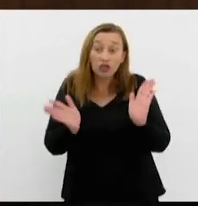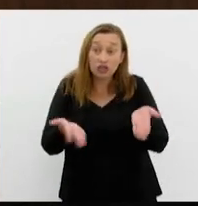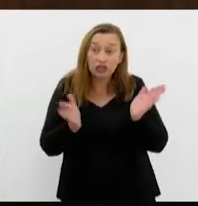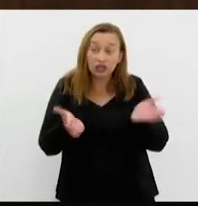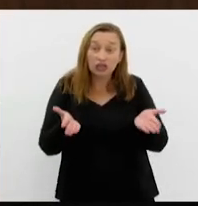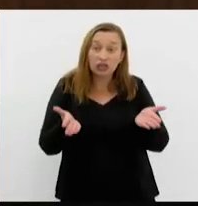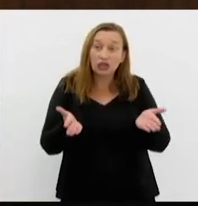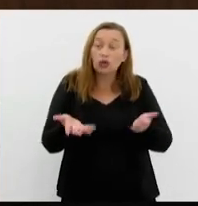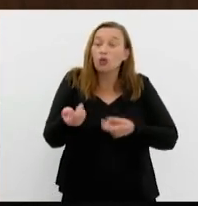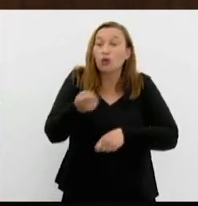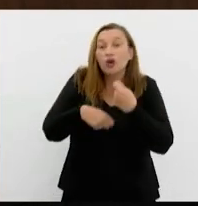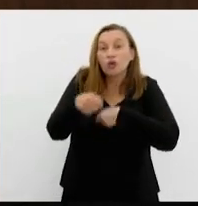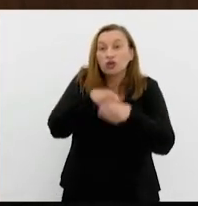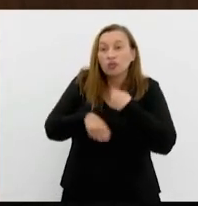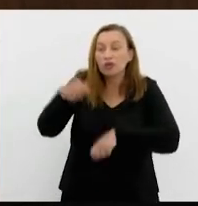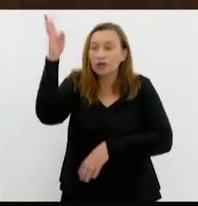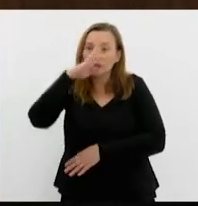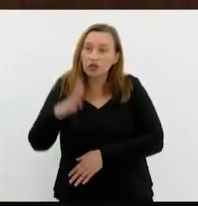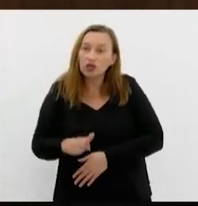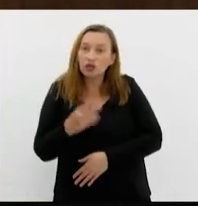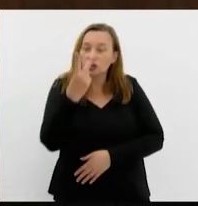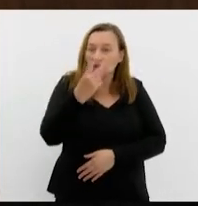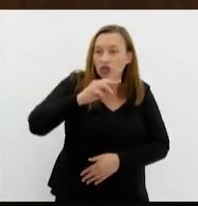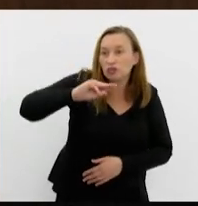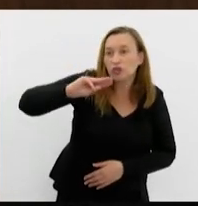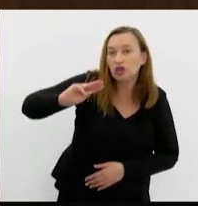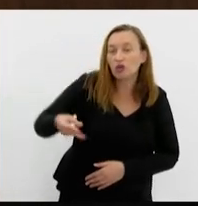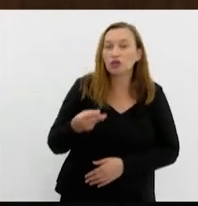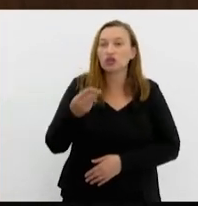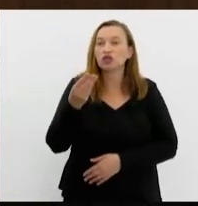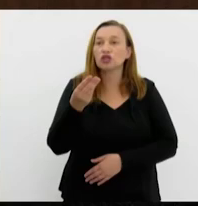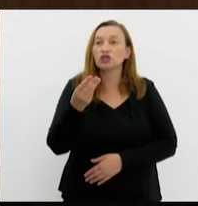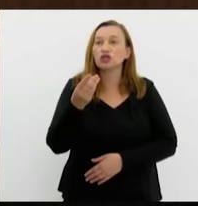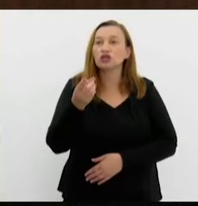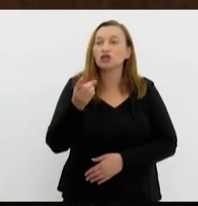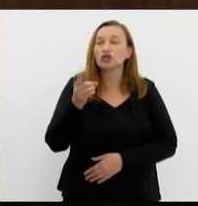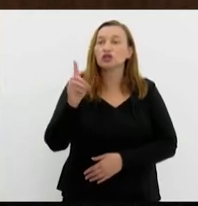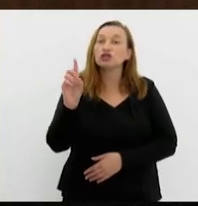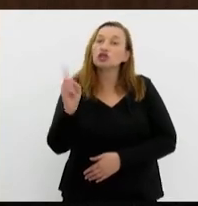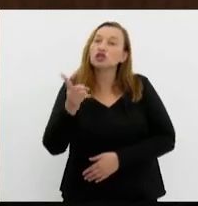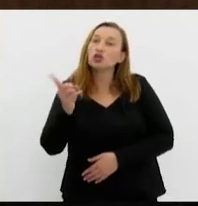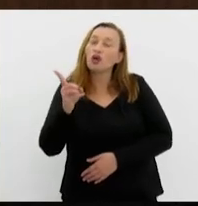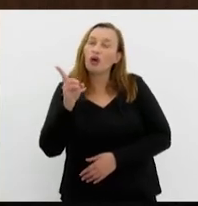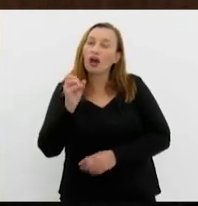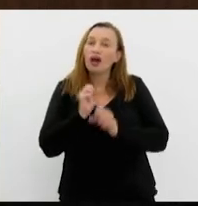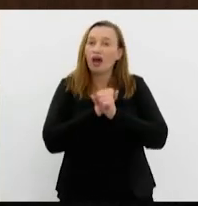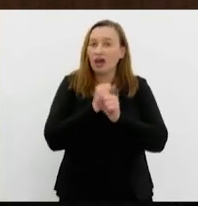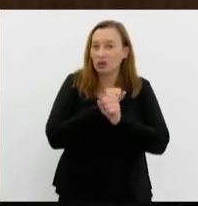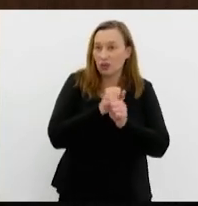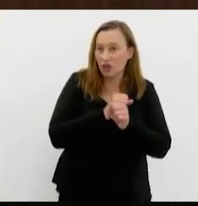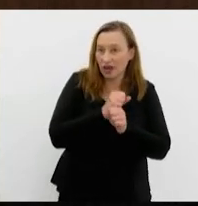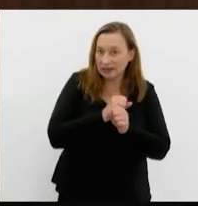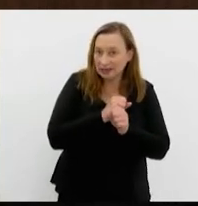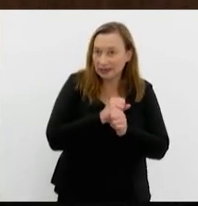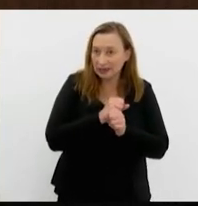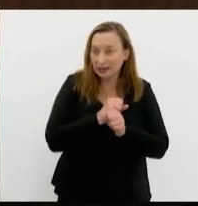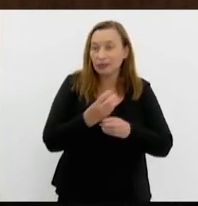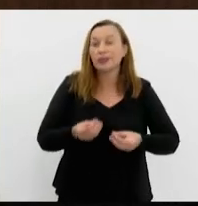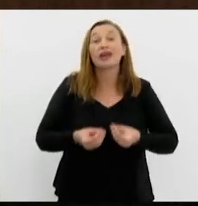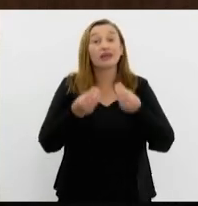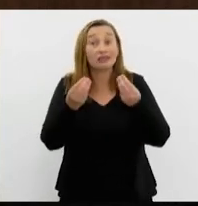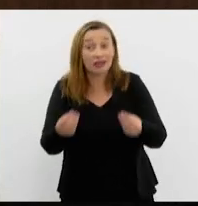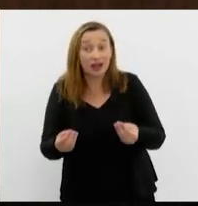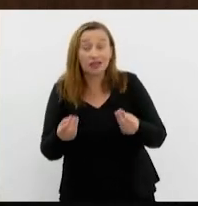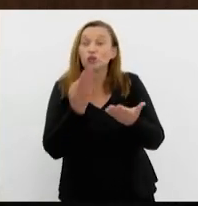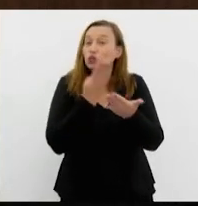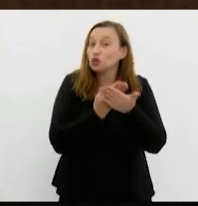uma economia para o Brasil de 2 bilhões de dólares anuais. Essa economia dada por conta